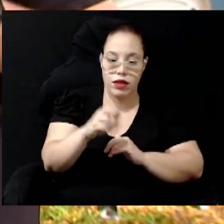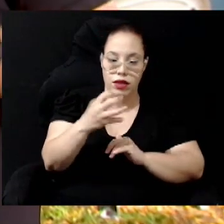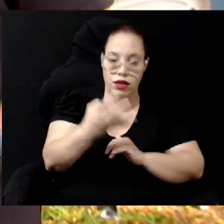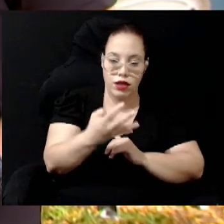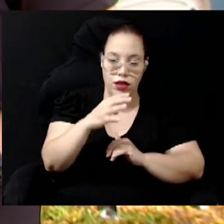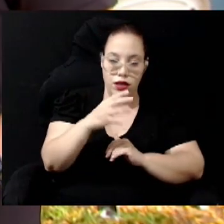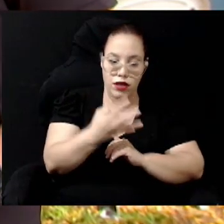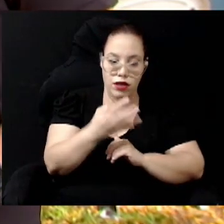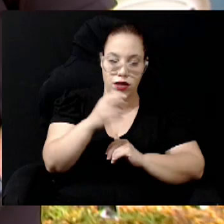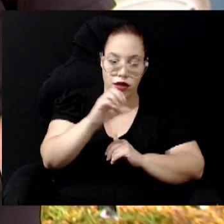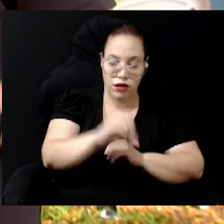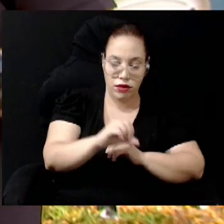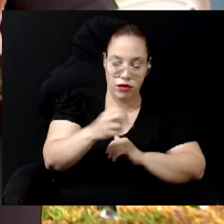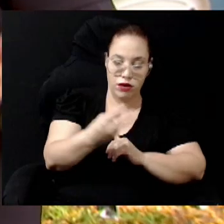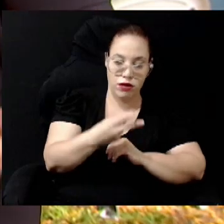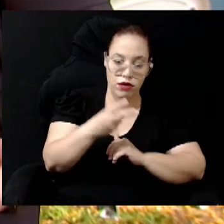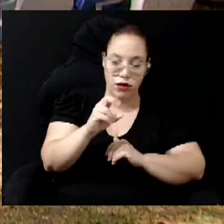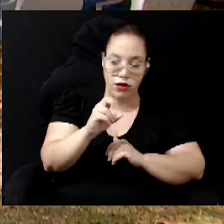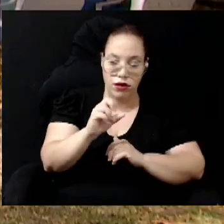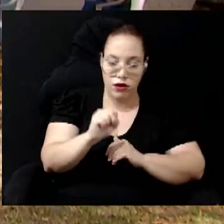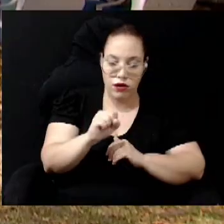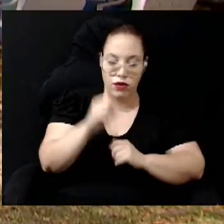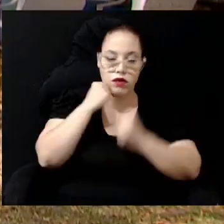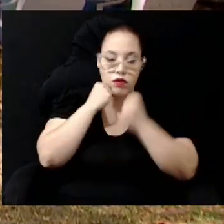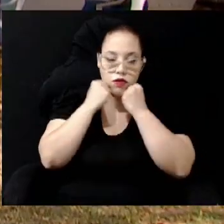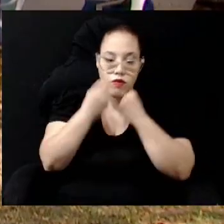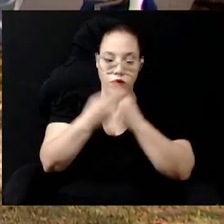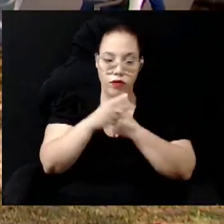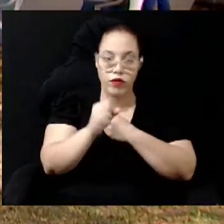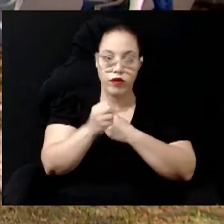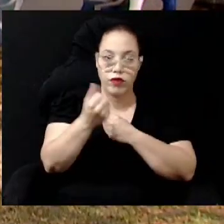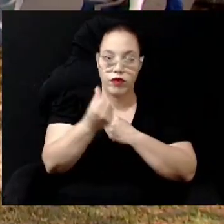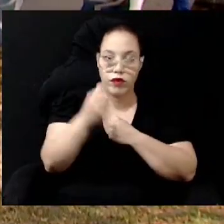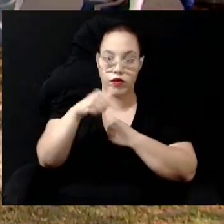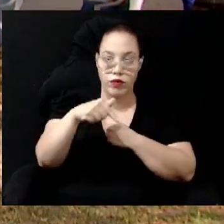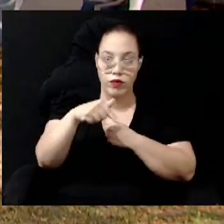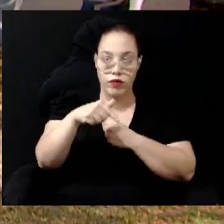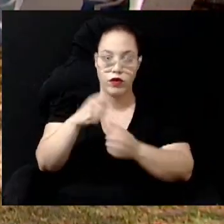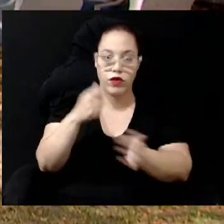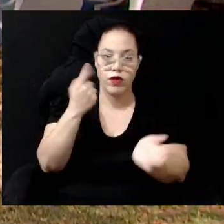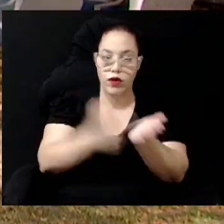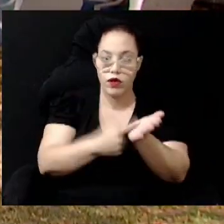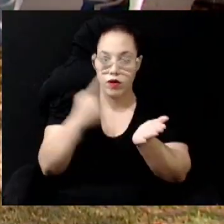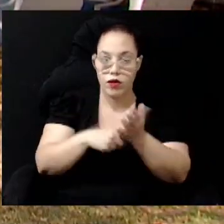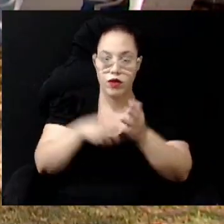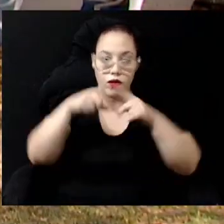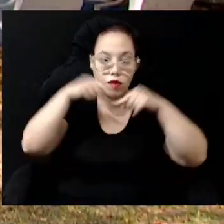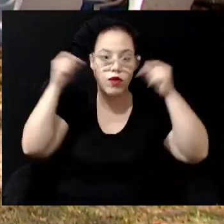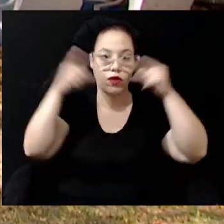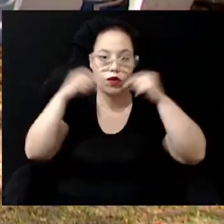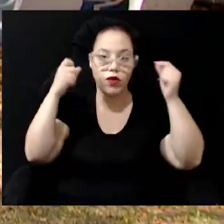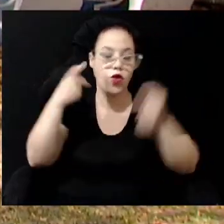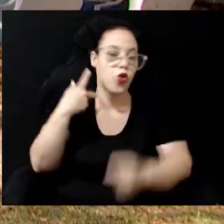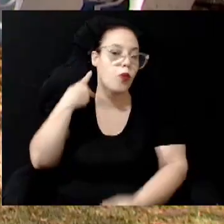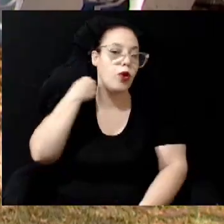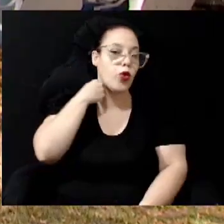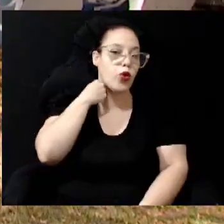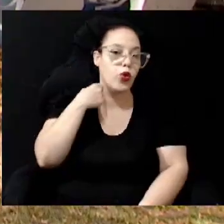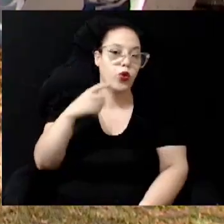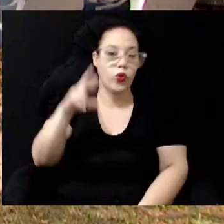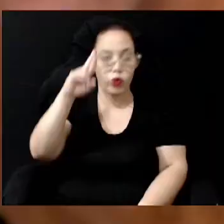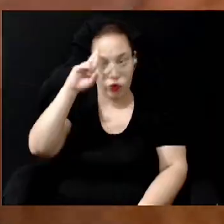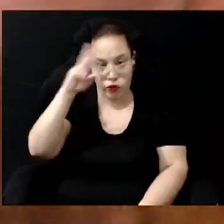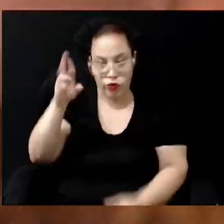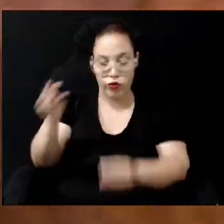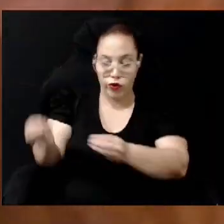15.449, de 28 de junho de 2017. Para registrar o cão ou gato através do microchip, o tutor pode levar o